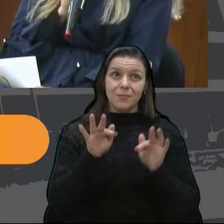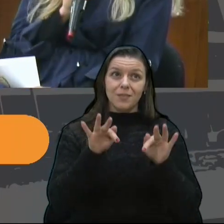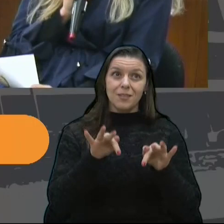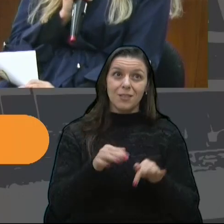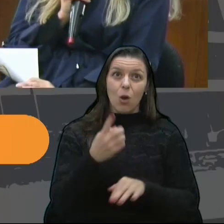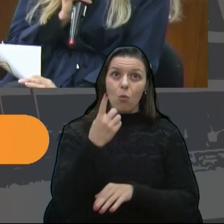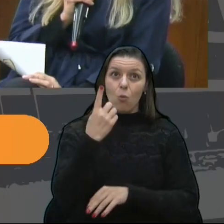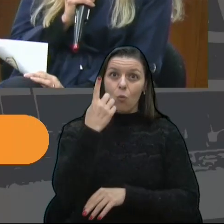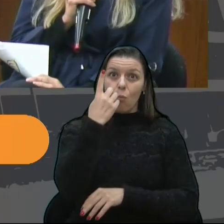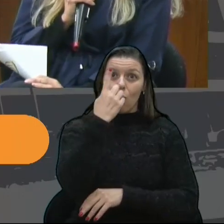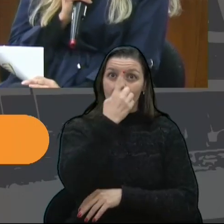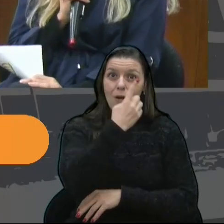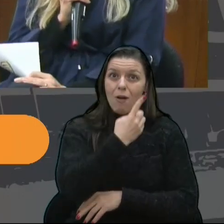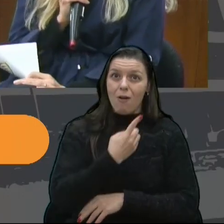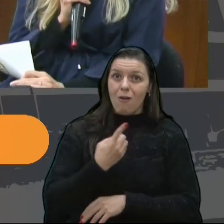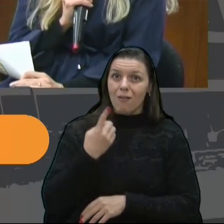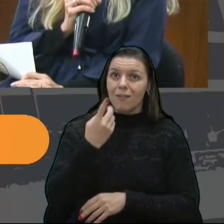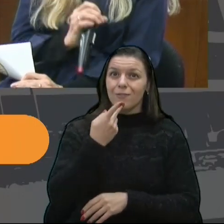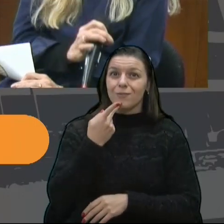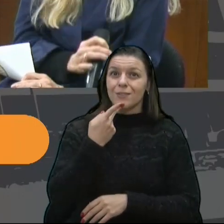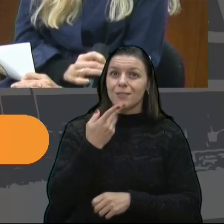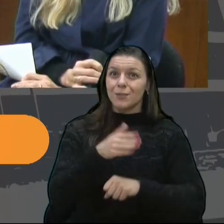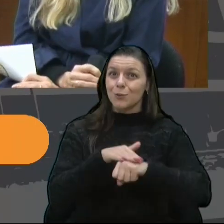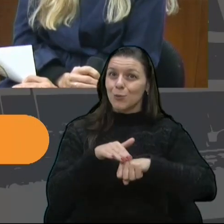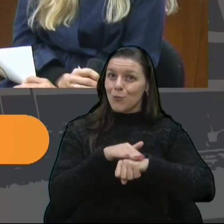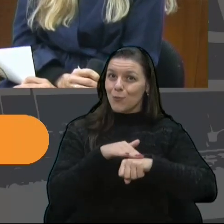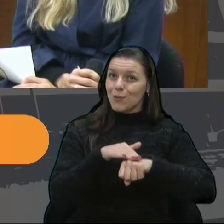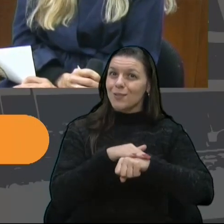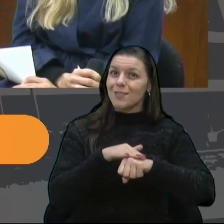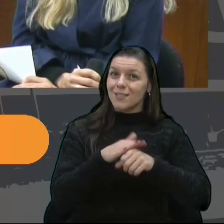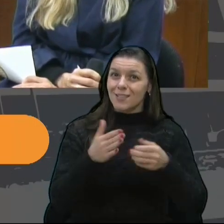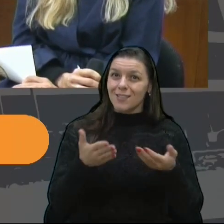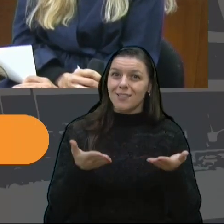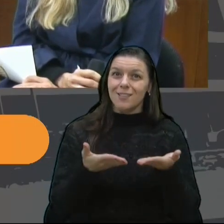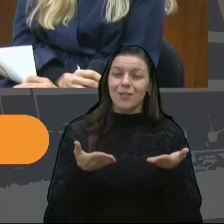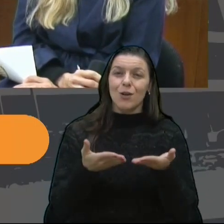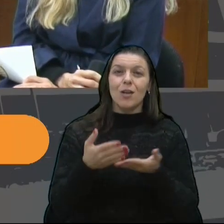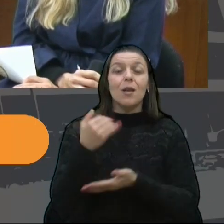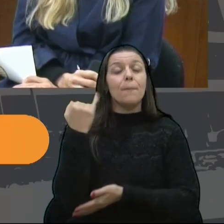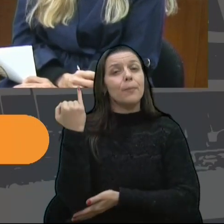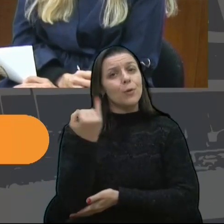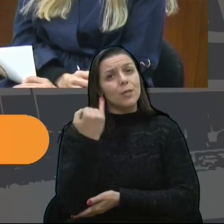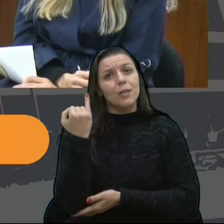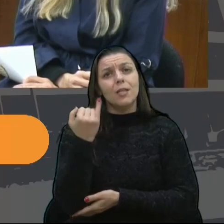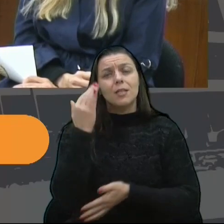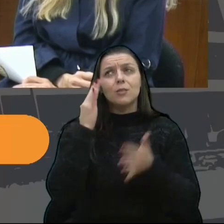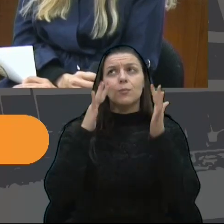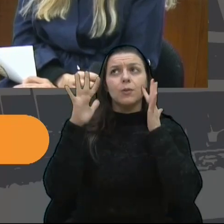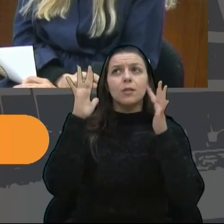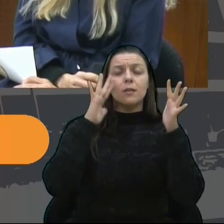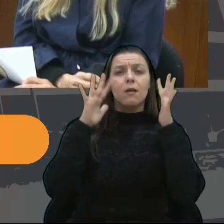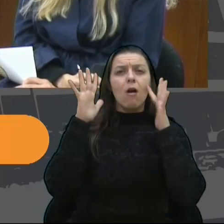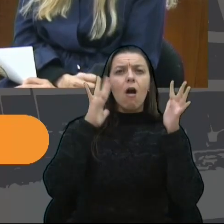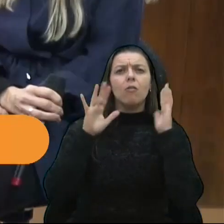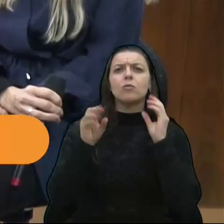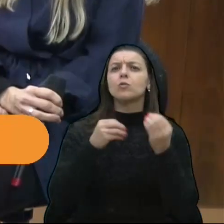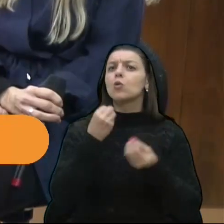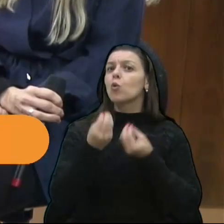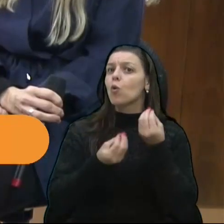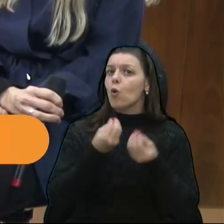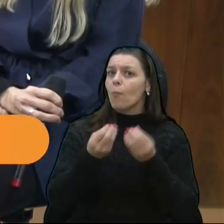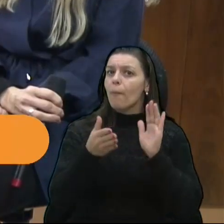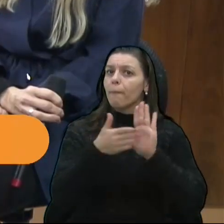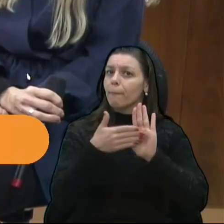de 1 hora, mas partindo dessa reflexão, acho que é importante a gente pensar sobre esse aspecto de como a